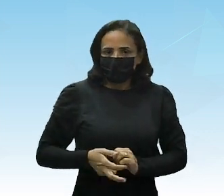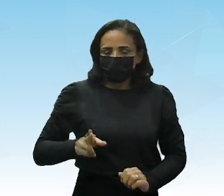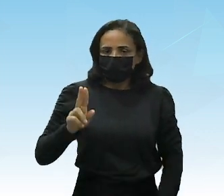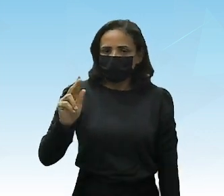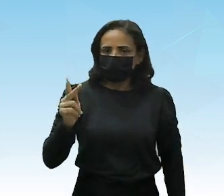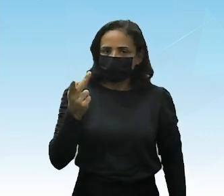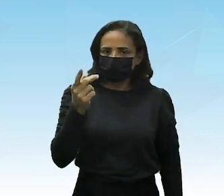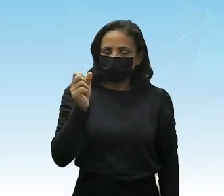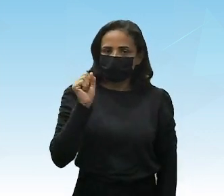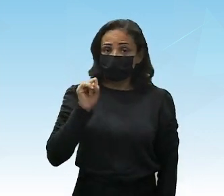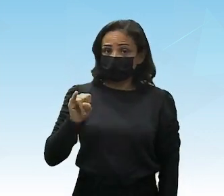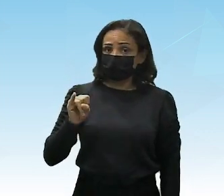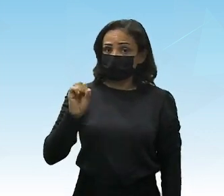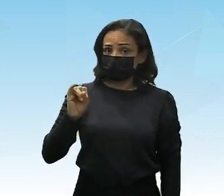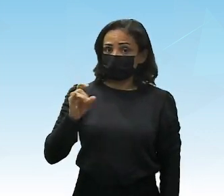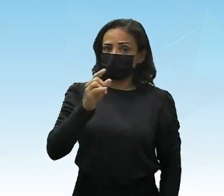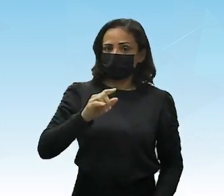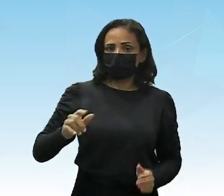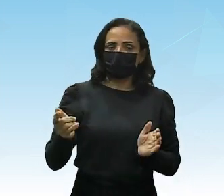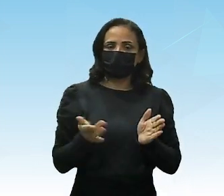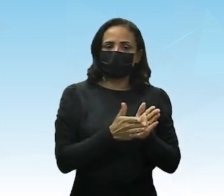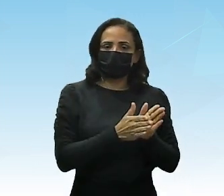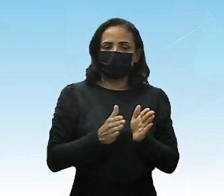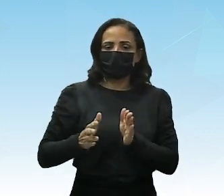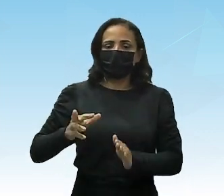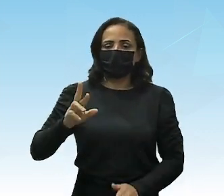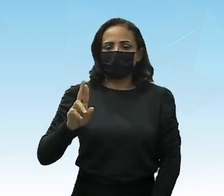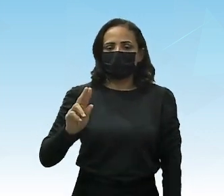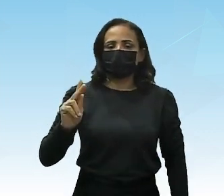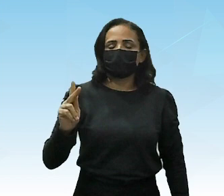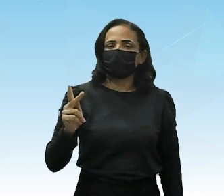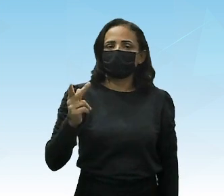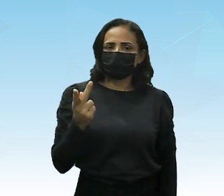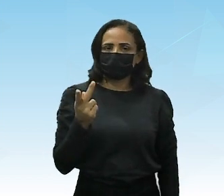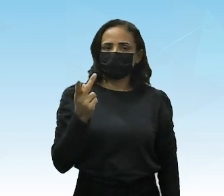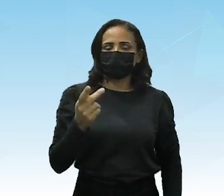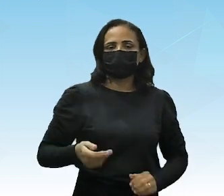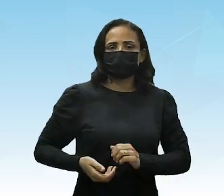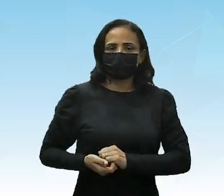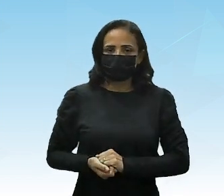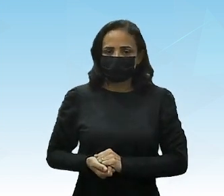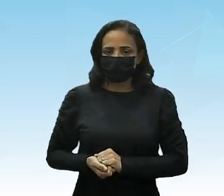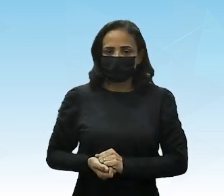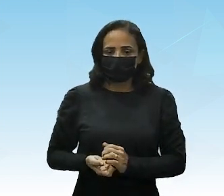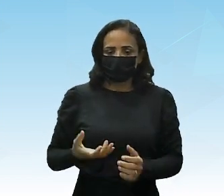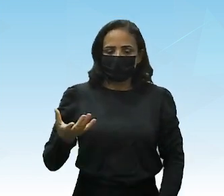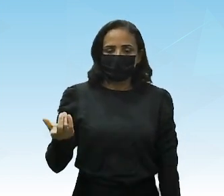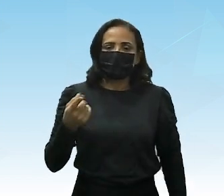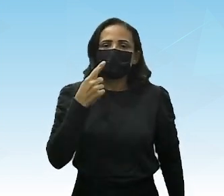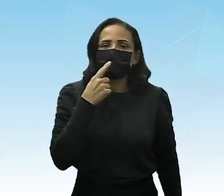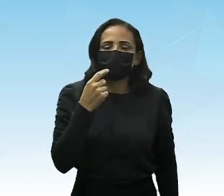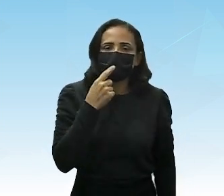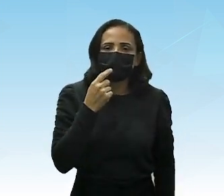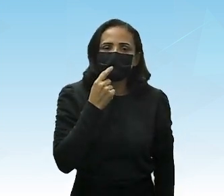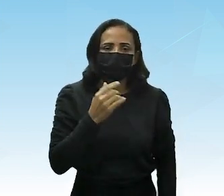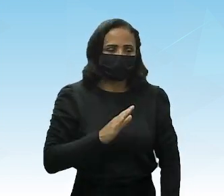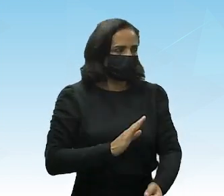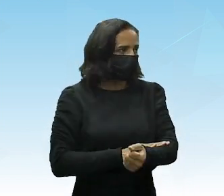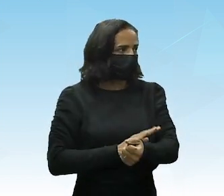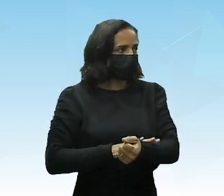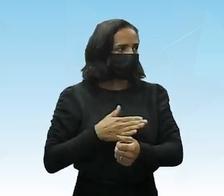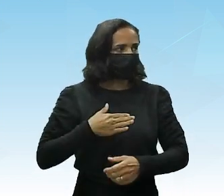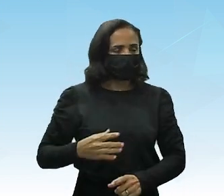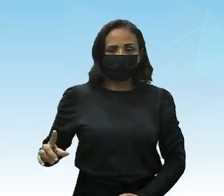se você tem a proteína chamada de RH, veja, você tem a proteína no sangue, você é